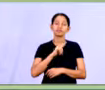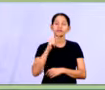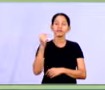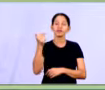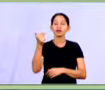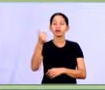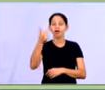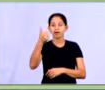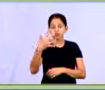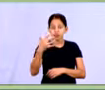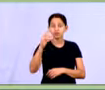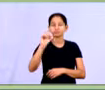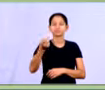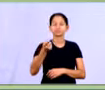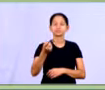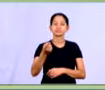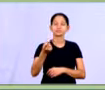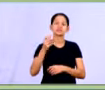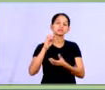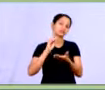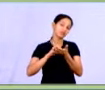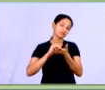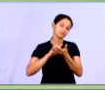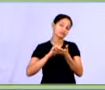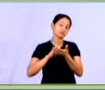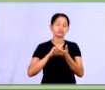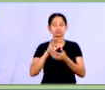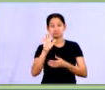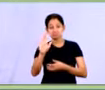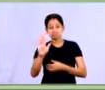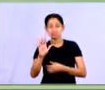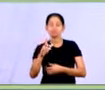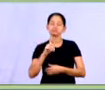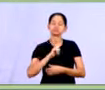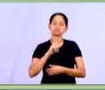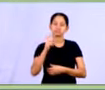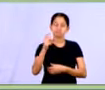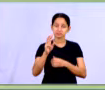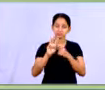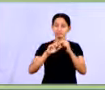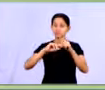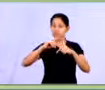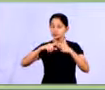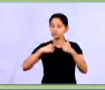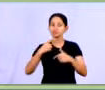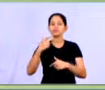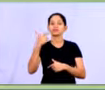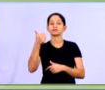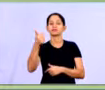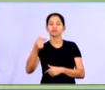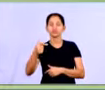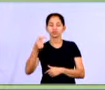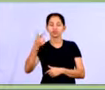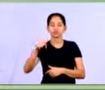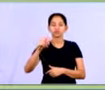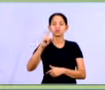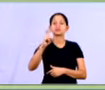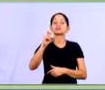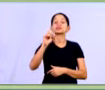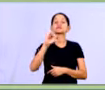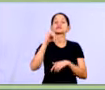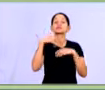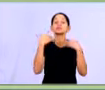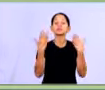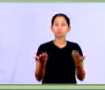14.500 de rentabilidade e só me falta 30.500. No terceiro momento eu tenho 17.500 de rentabilidade e